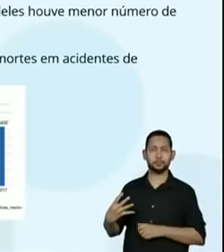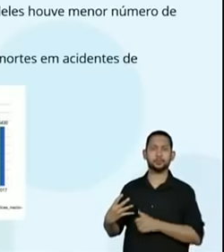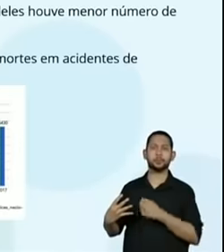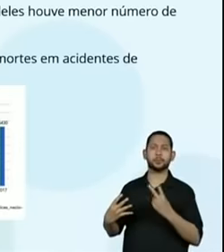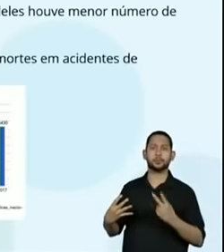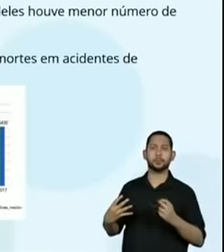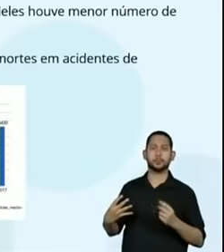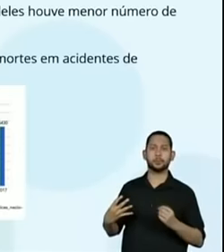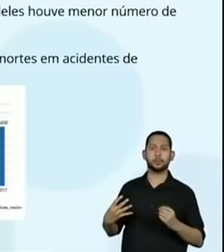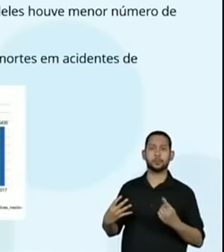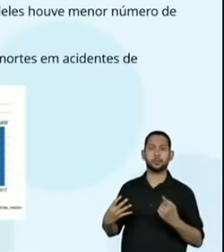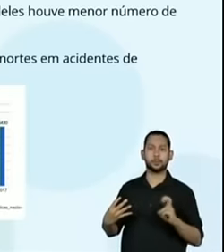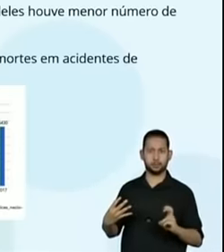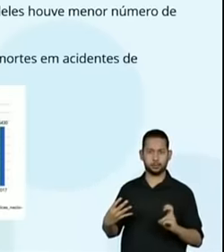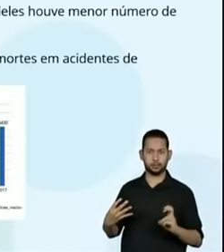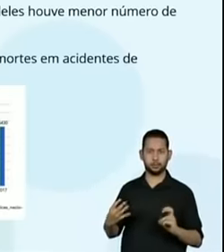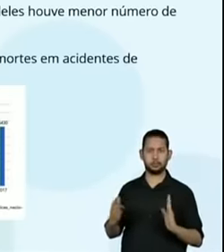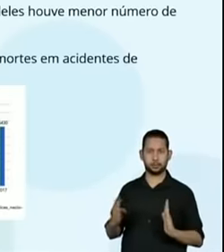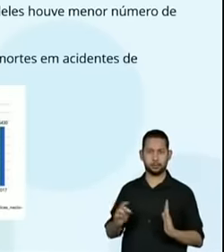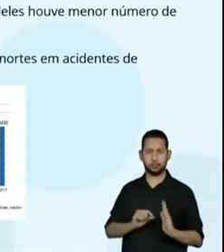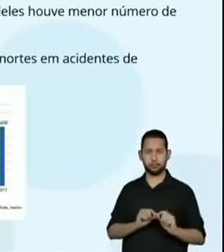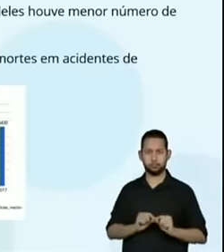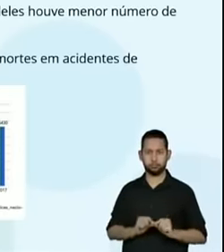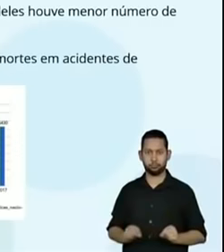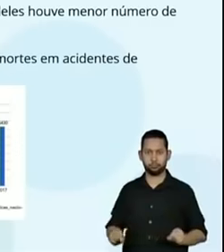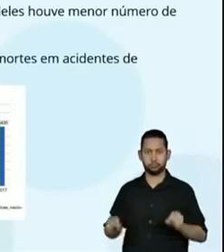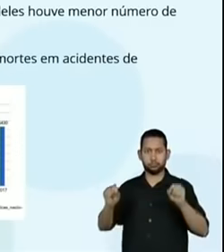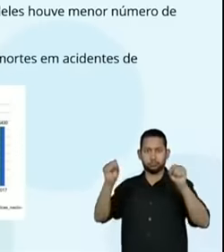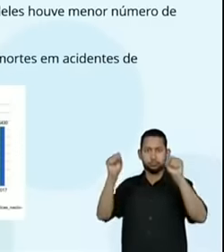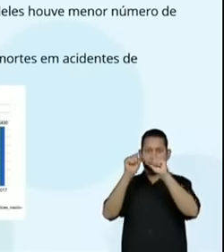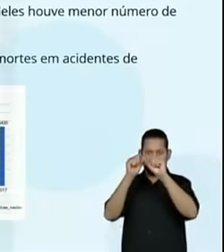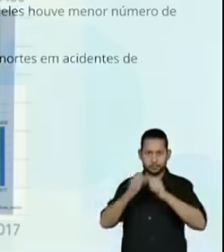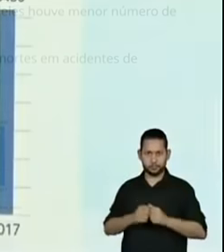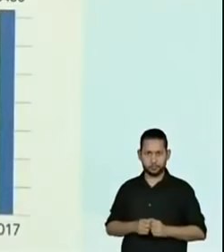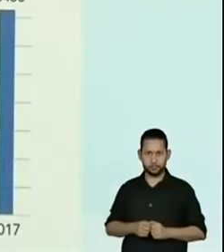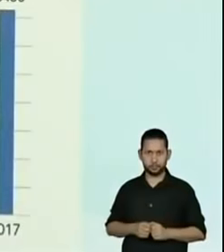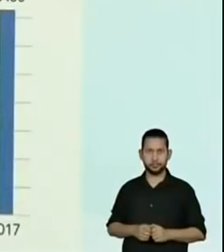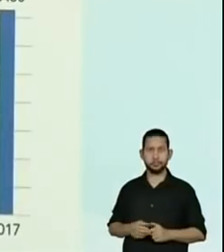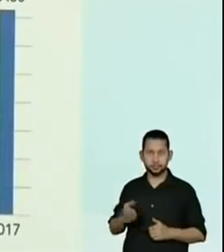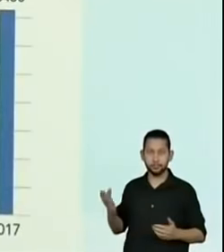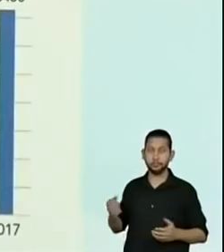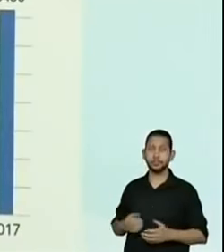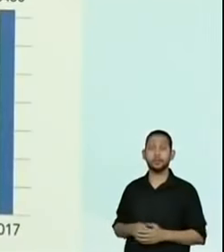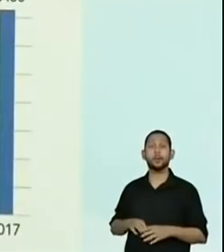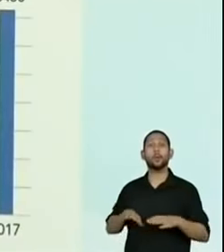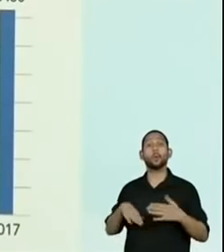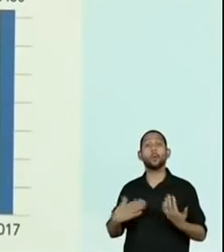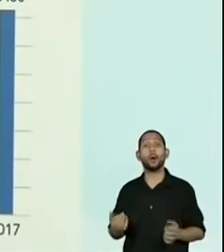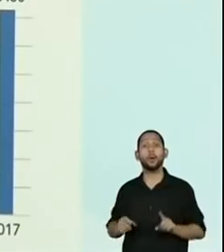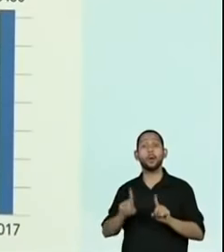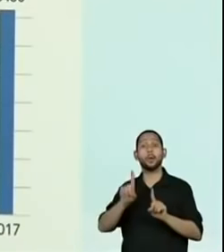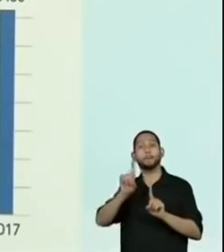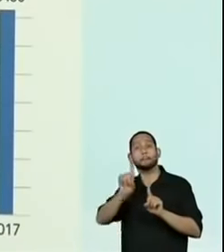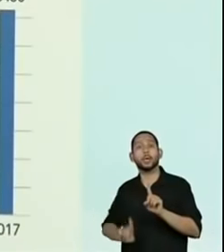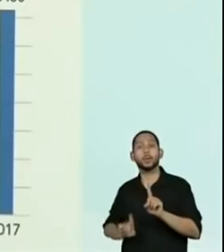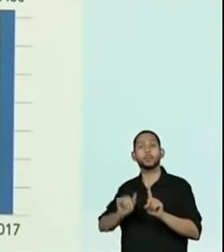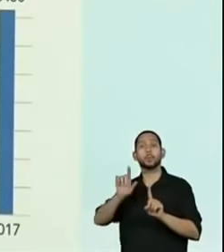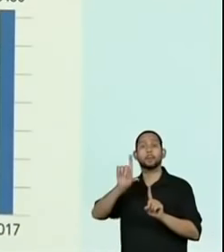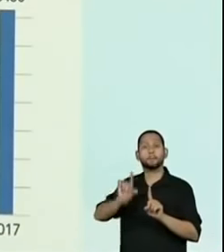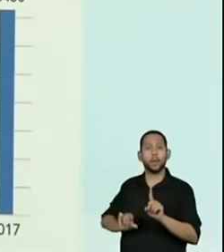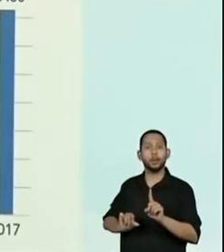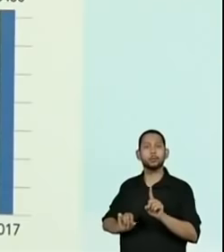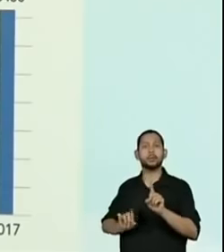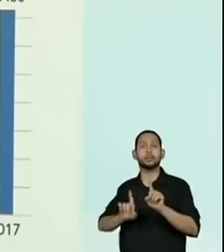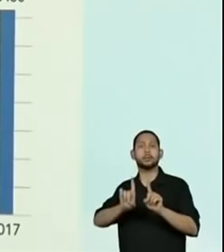2014 e 2015, certo? Fiz aqui, né? Delimitei para vocês verem. E